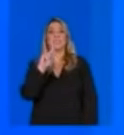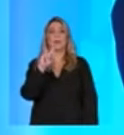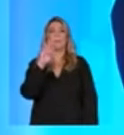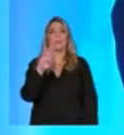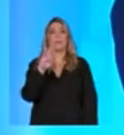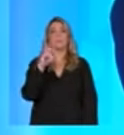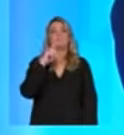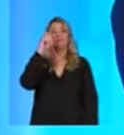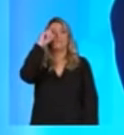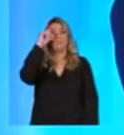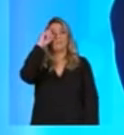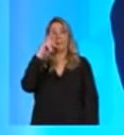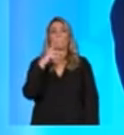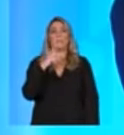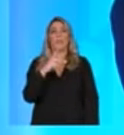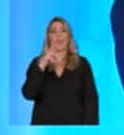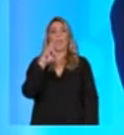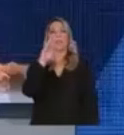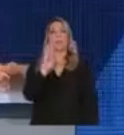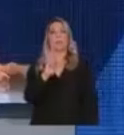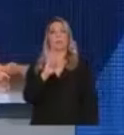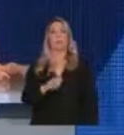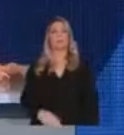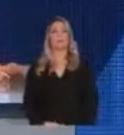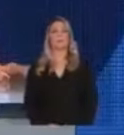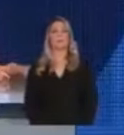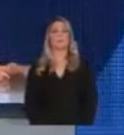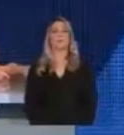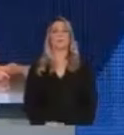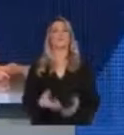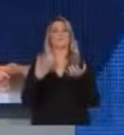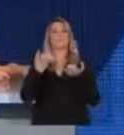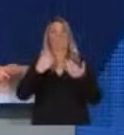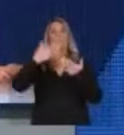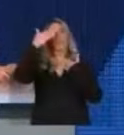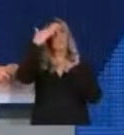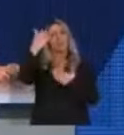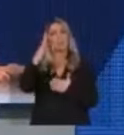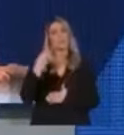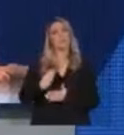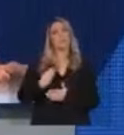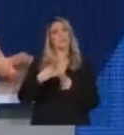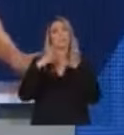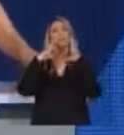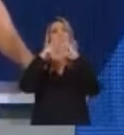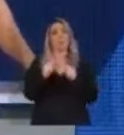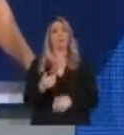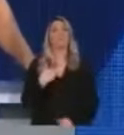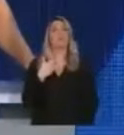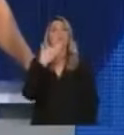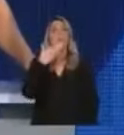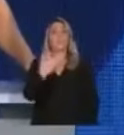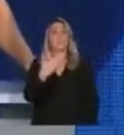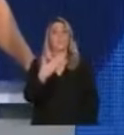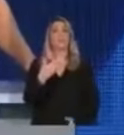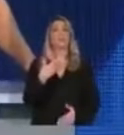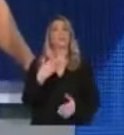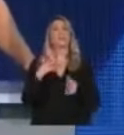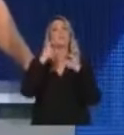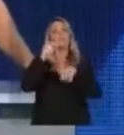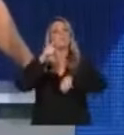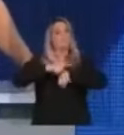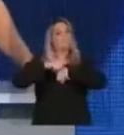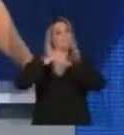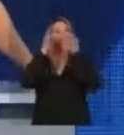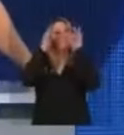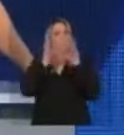Crivela do prb queremos agradecer a presença de todos e pedir gentilmente que cumpra um tempo